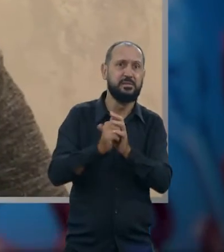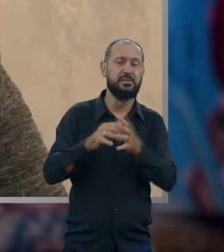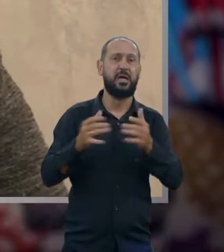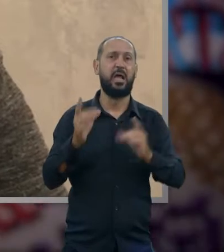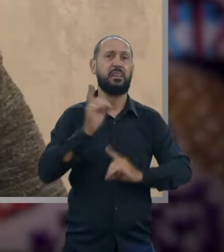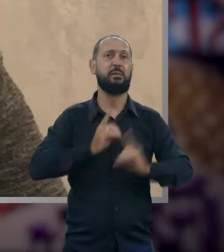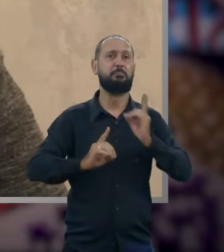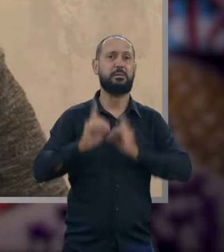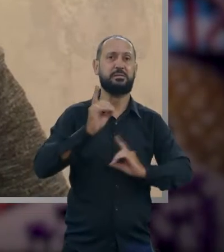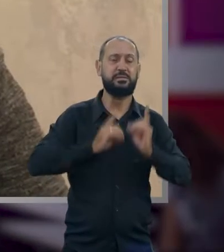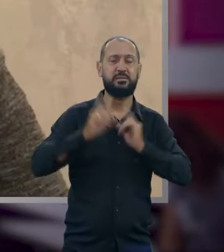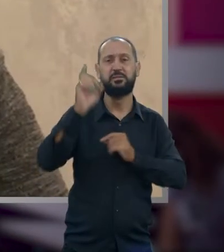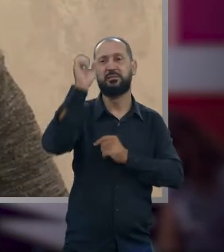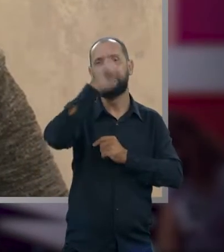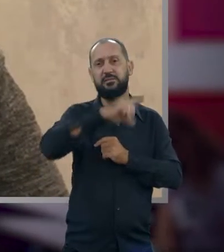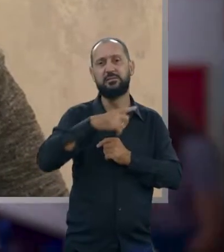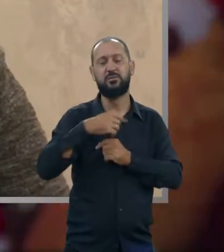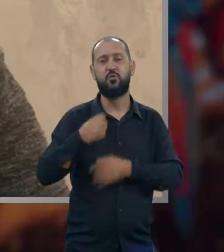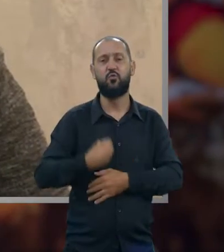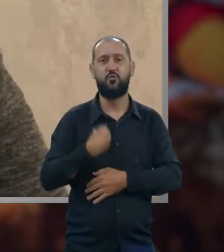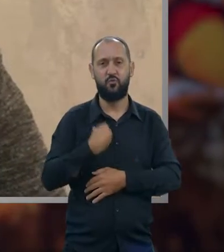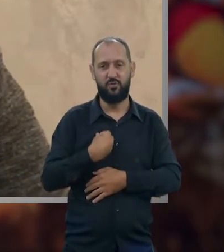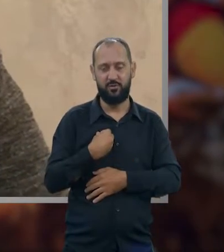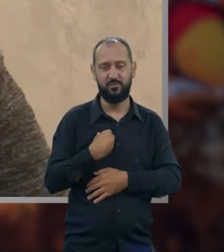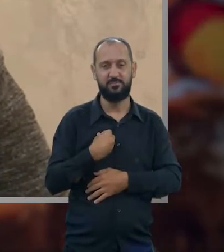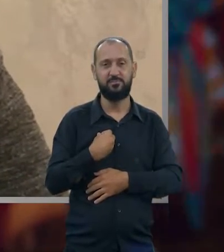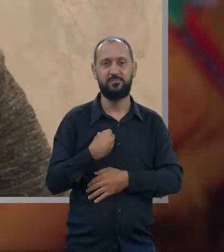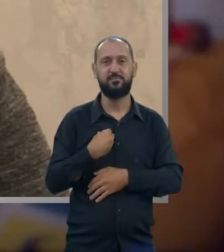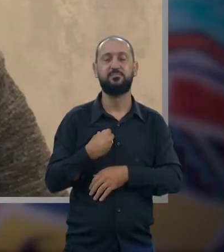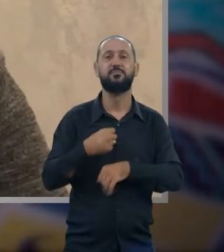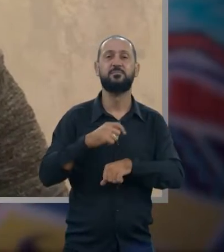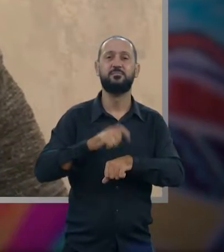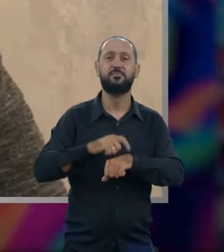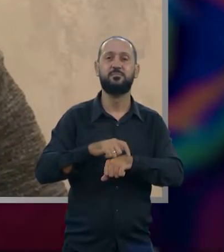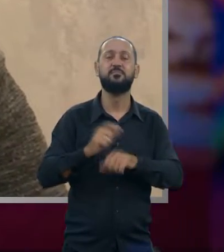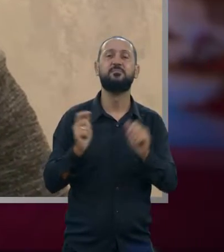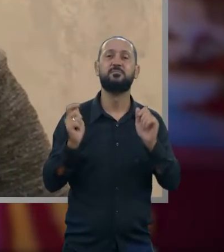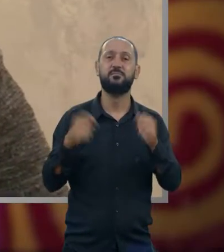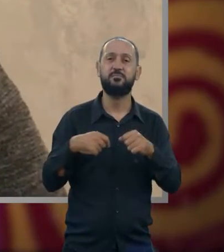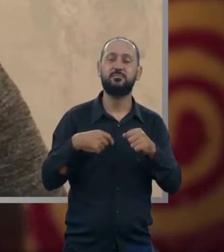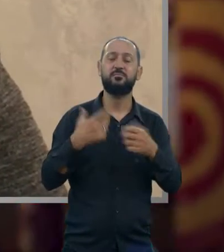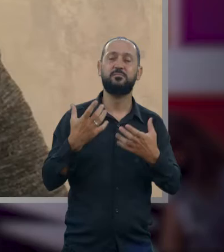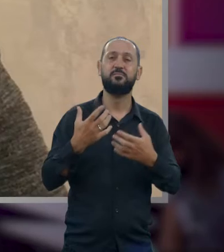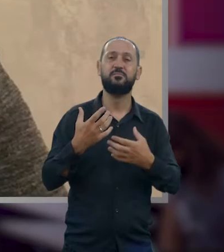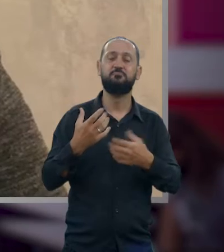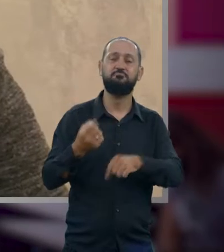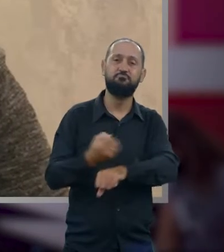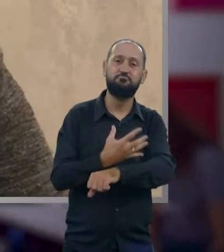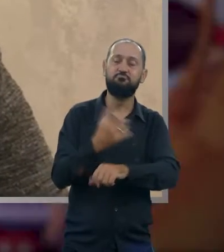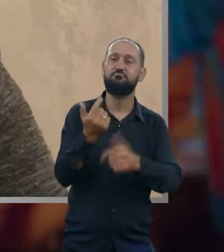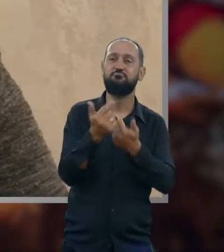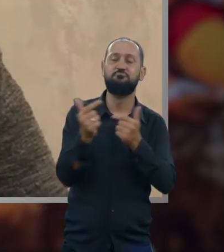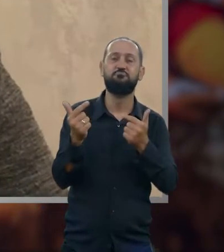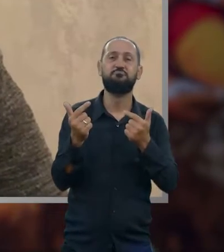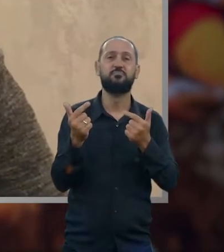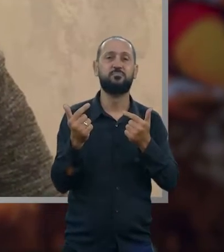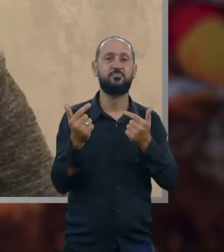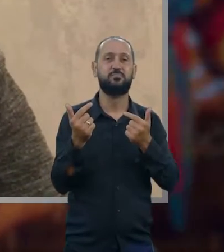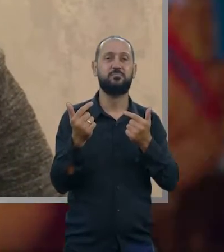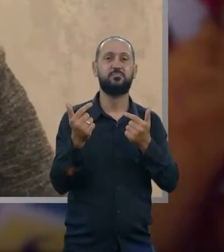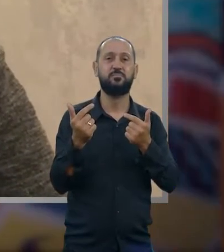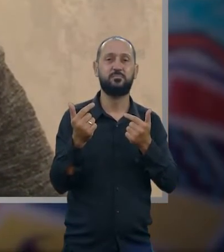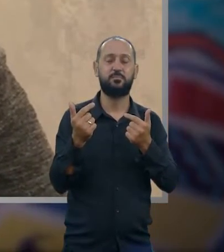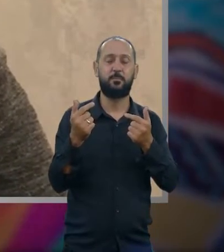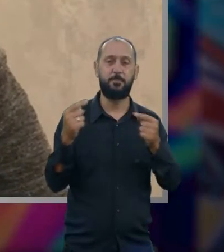depressão, dificuldades vivenciadas quando o bem-estar emocional não está muito a